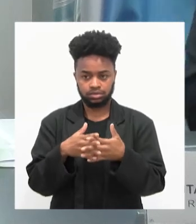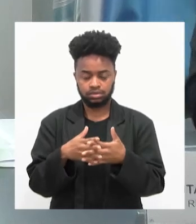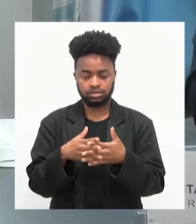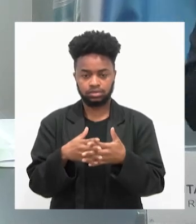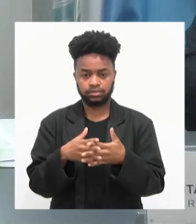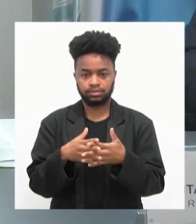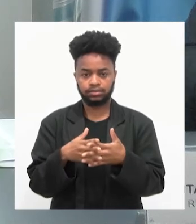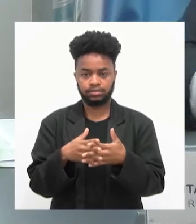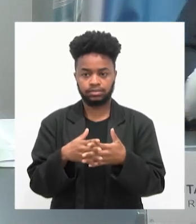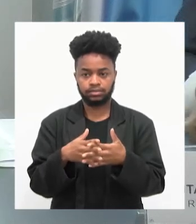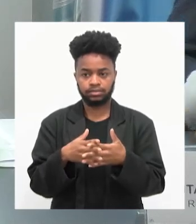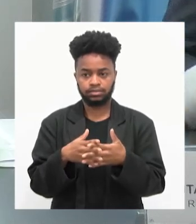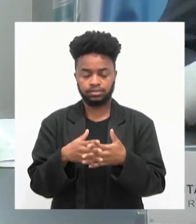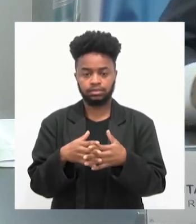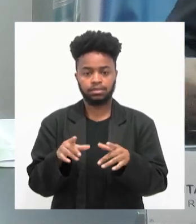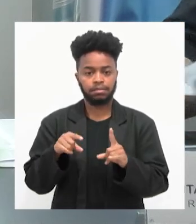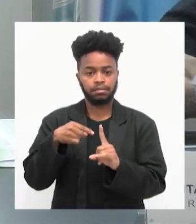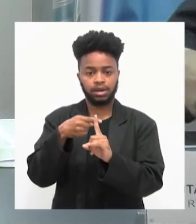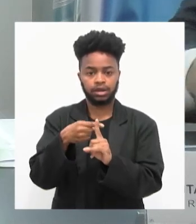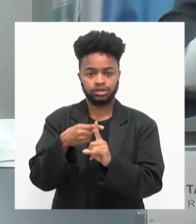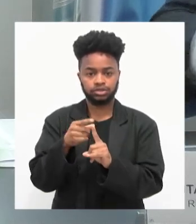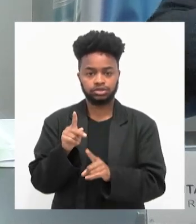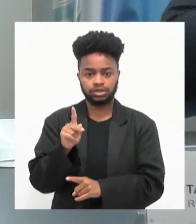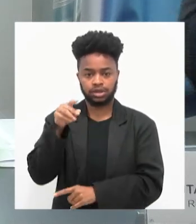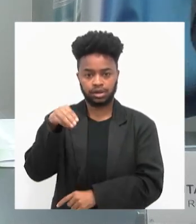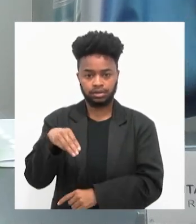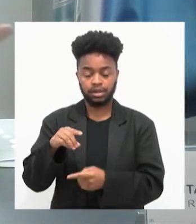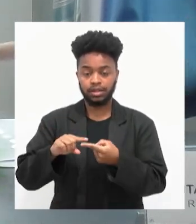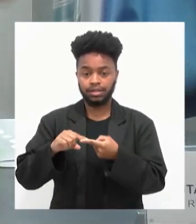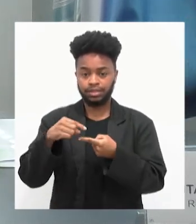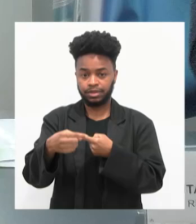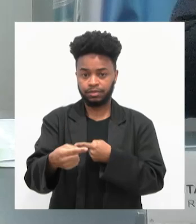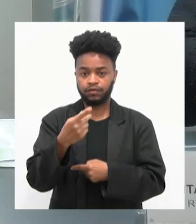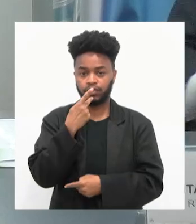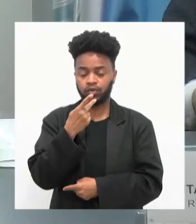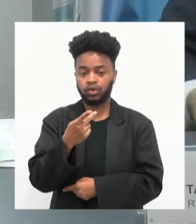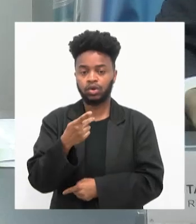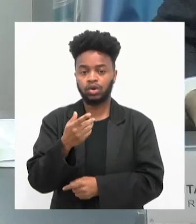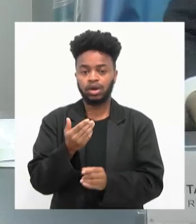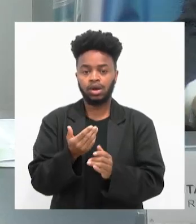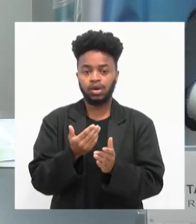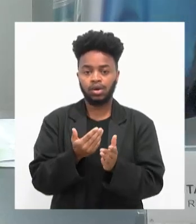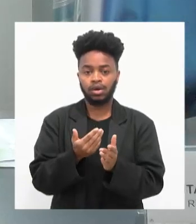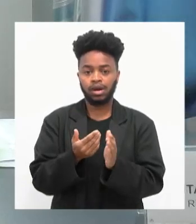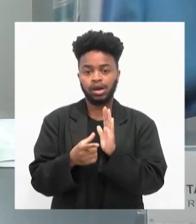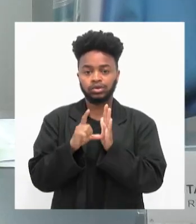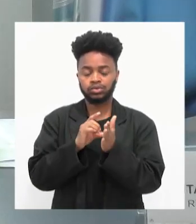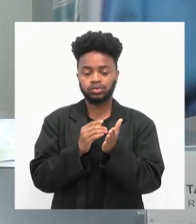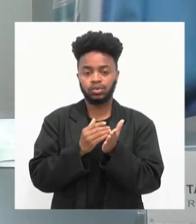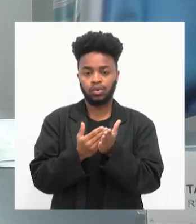de caminhão, mais quilometragem. E aí depois ele reportou que quando começou as operações,